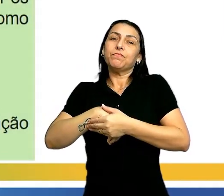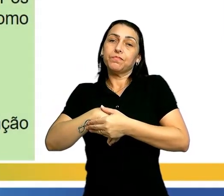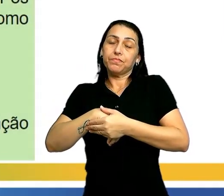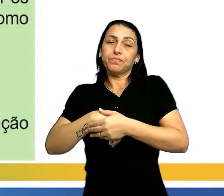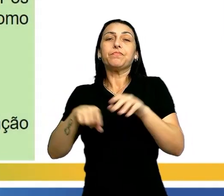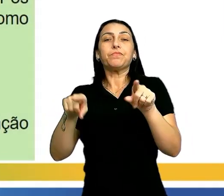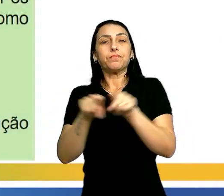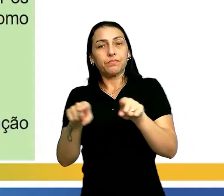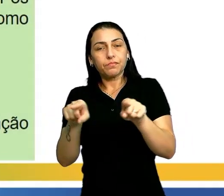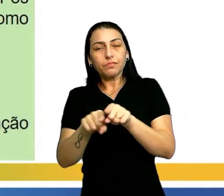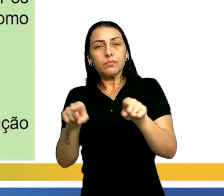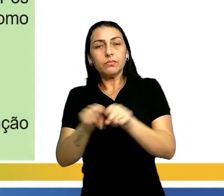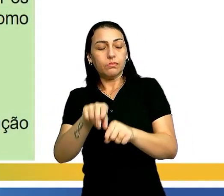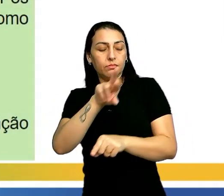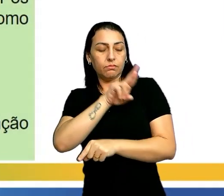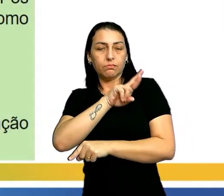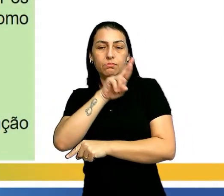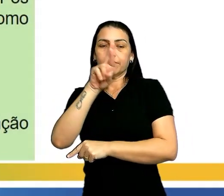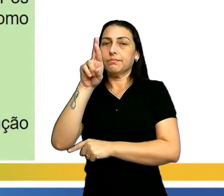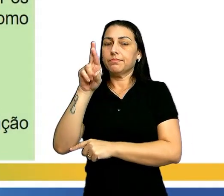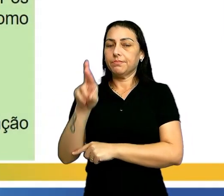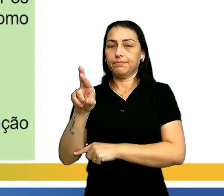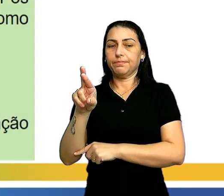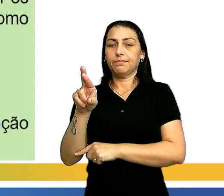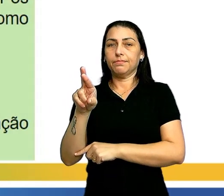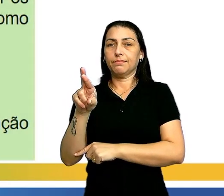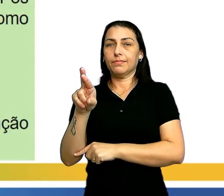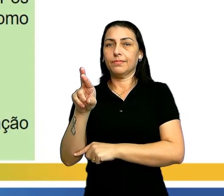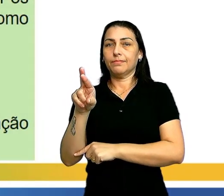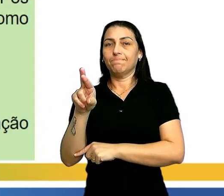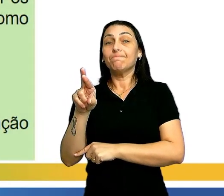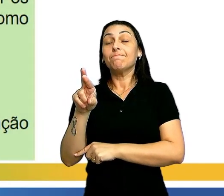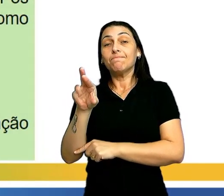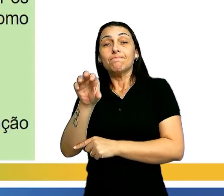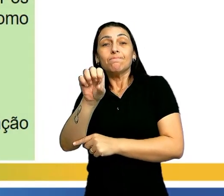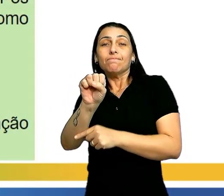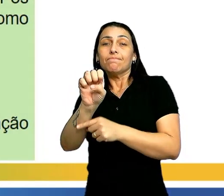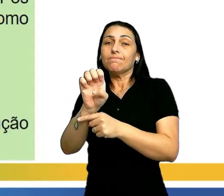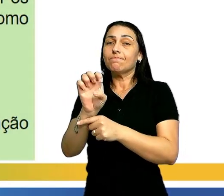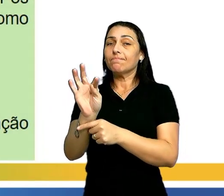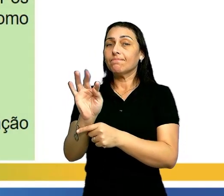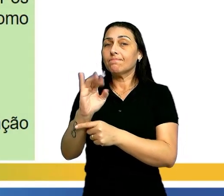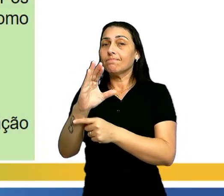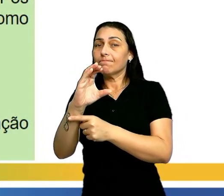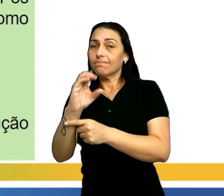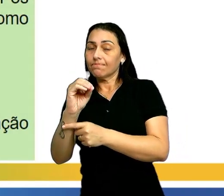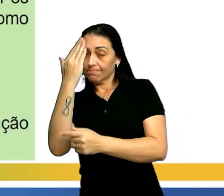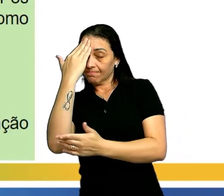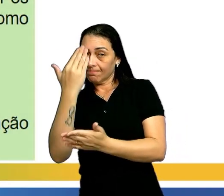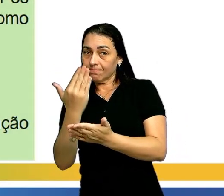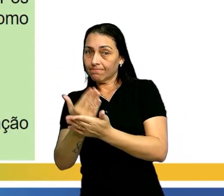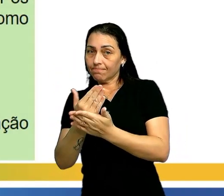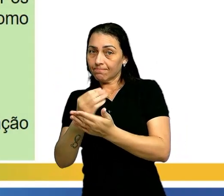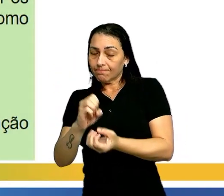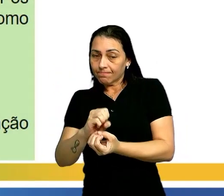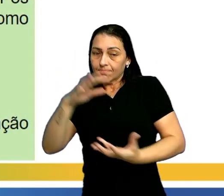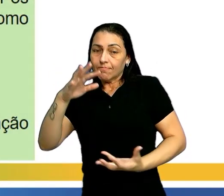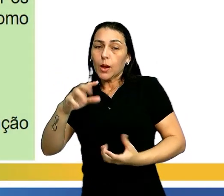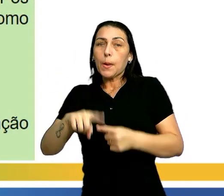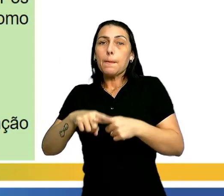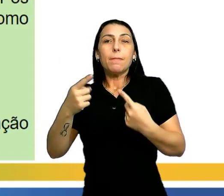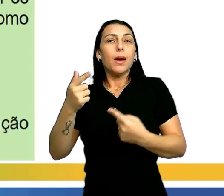outra coisa também, e a religião? Bom, ele é meio cético. Acredite em milagres, mas